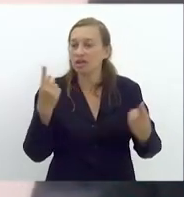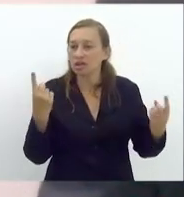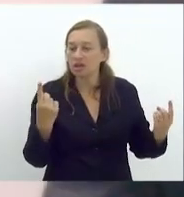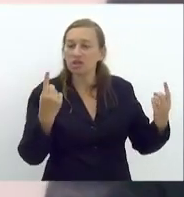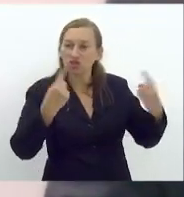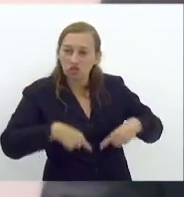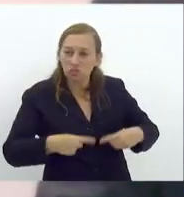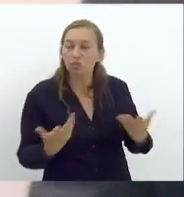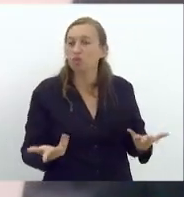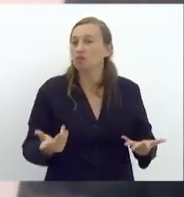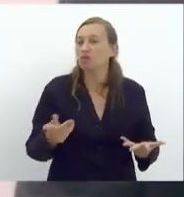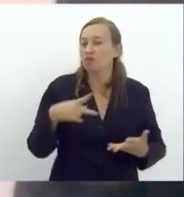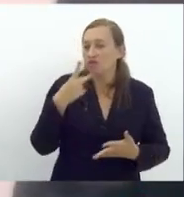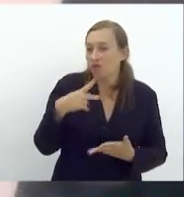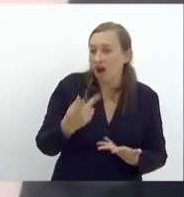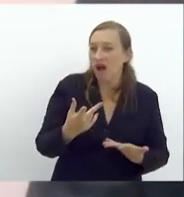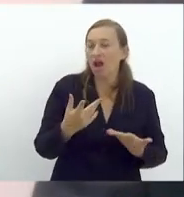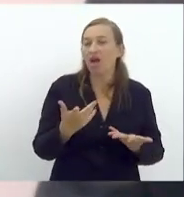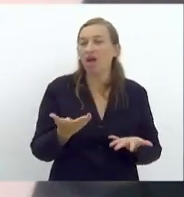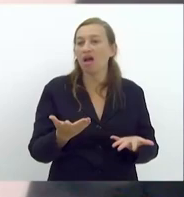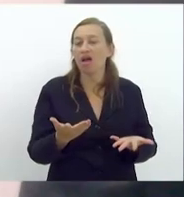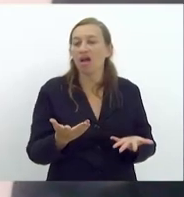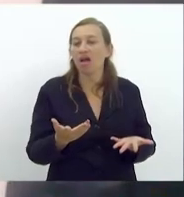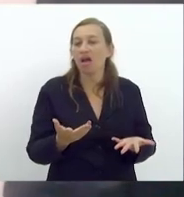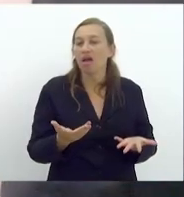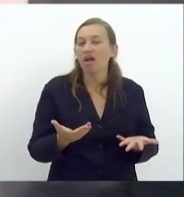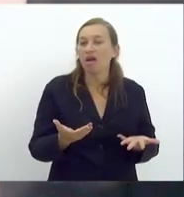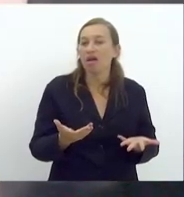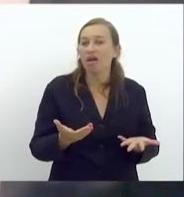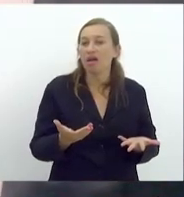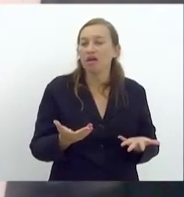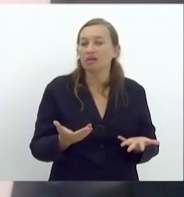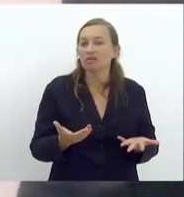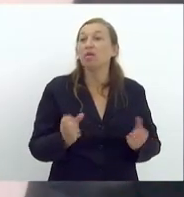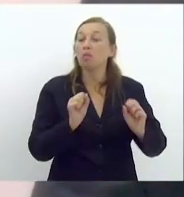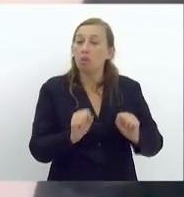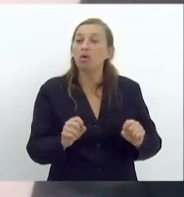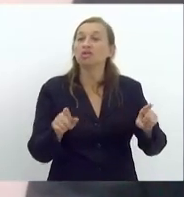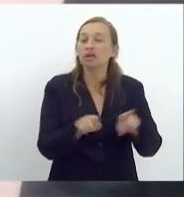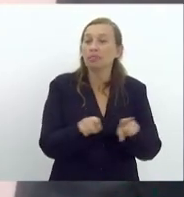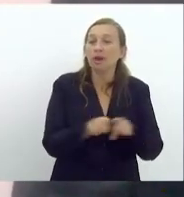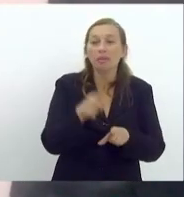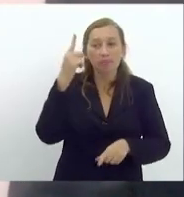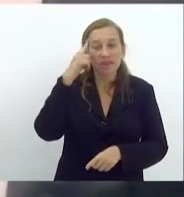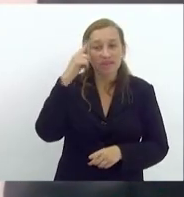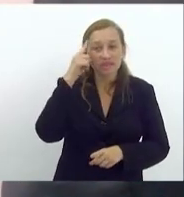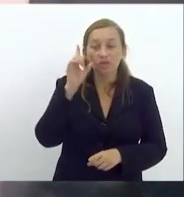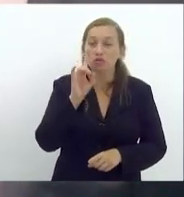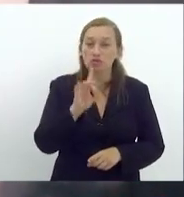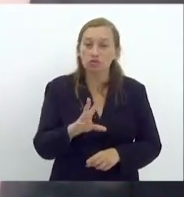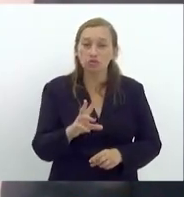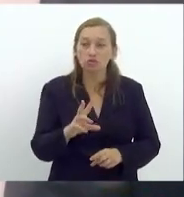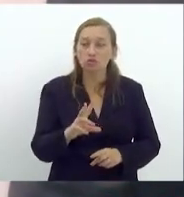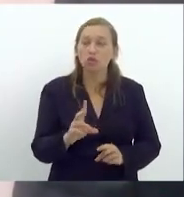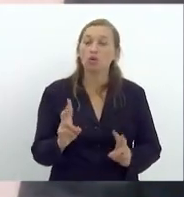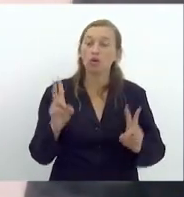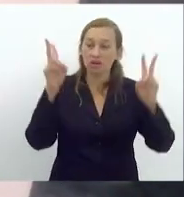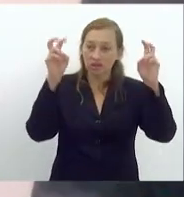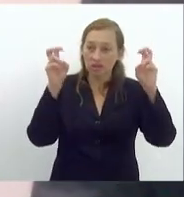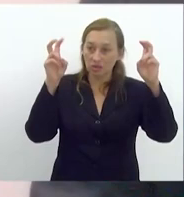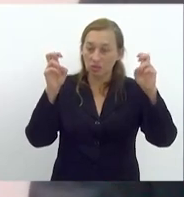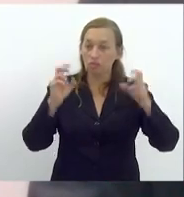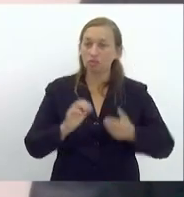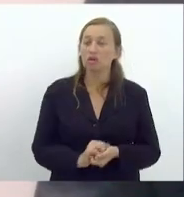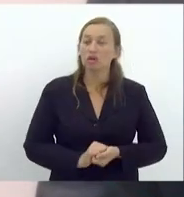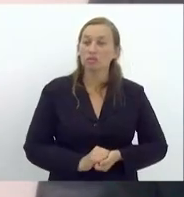hop também é falar do Marechal é falar da batalha e a gente pode pensar uma sessão só para isso bem como